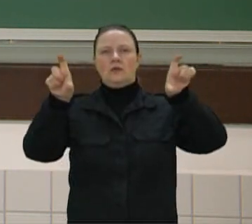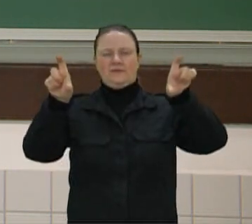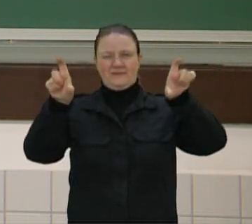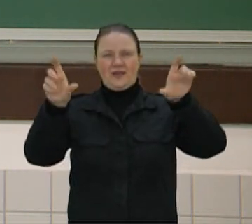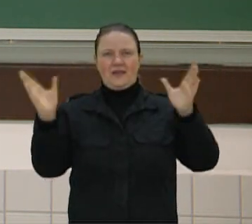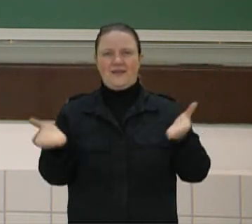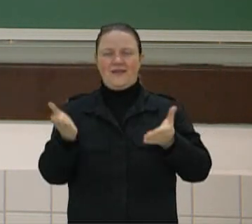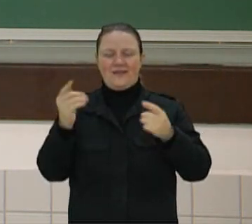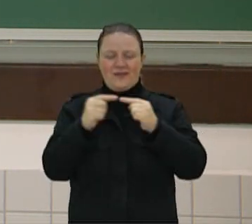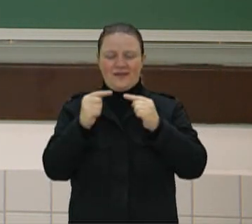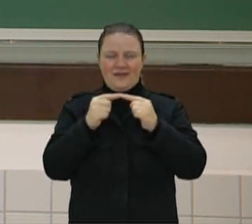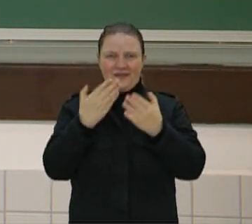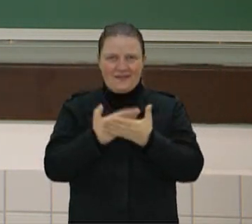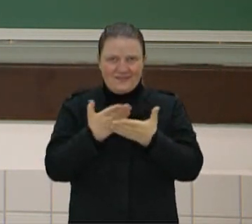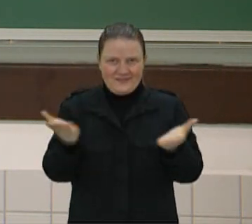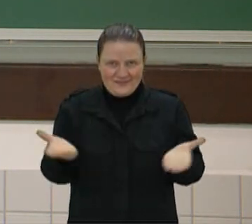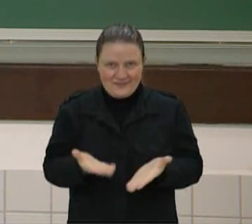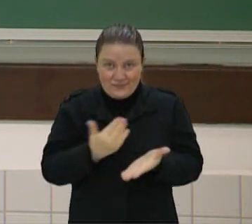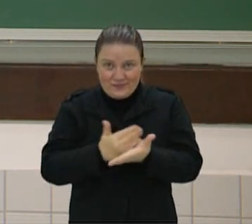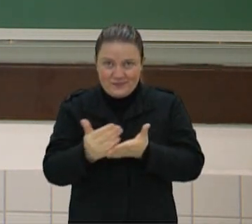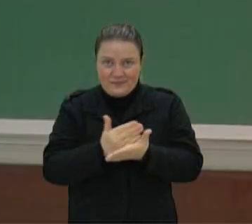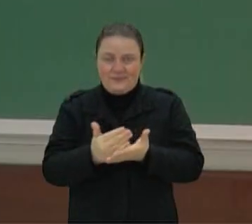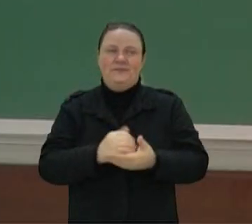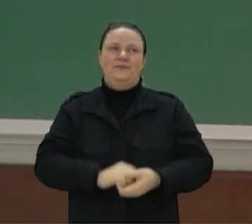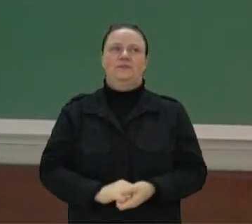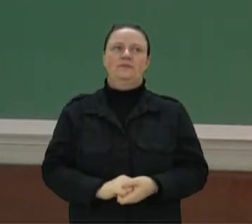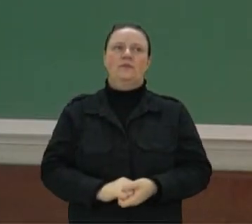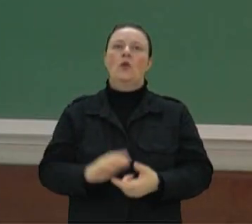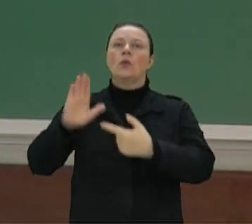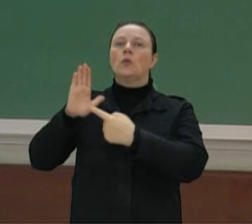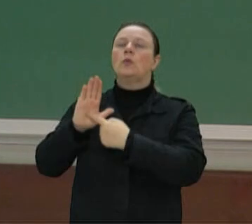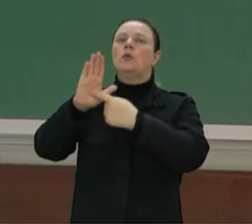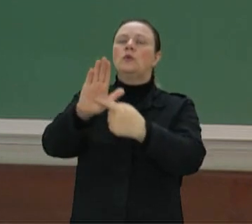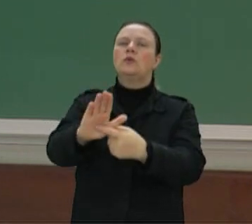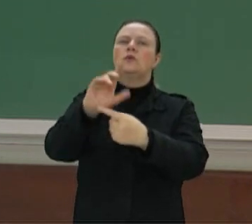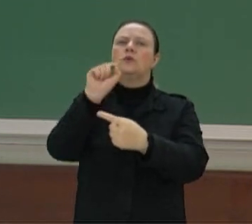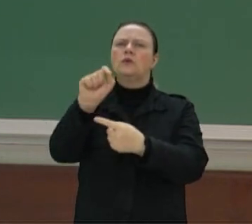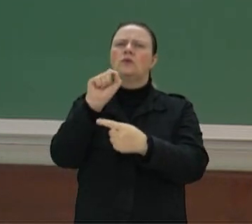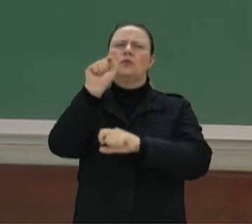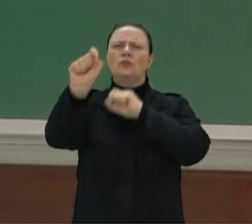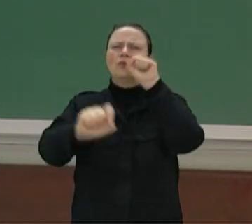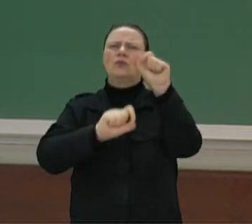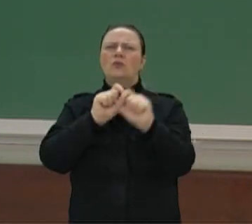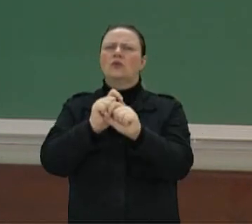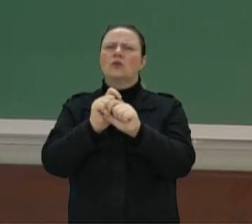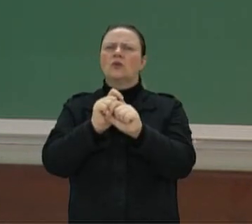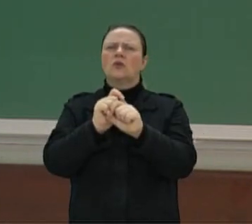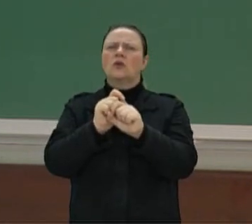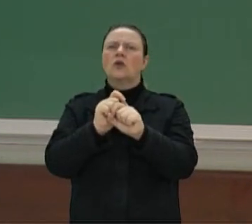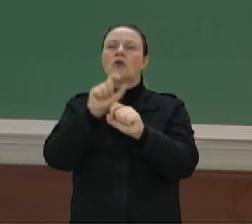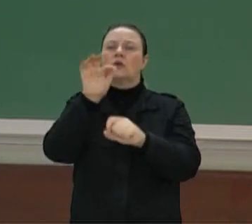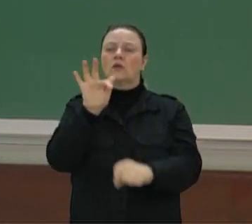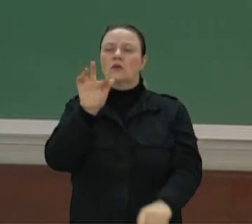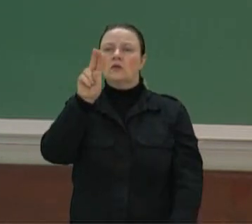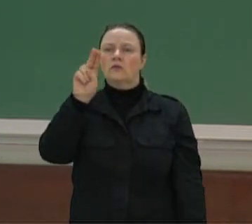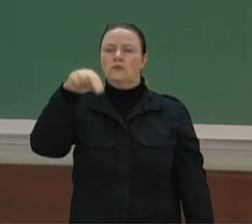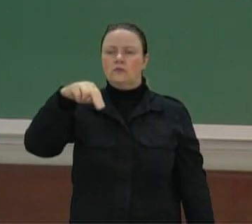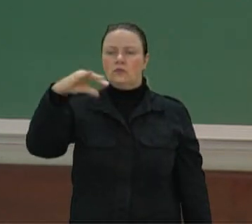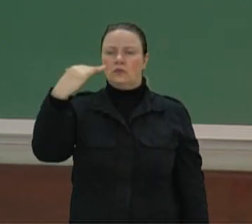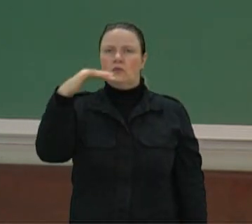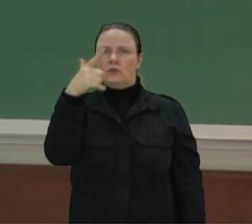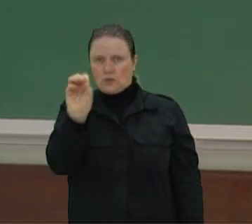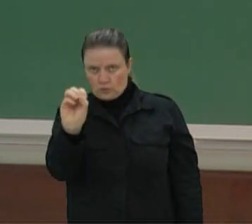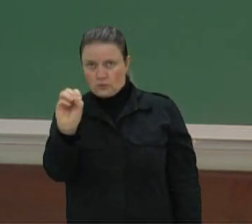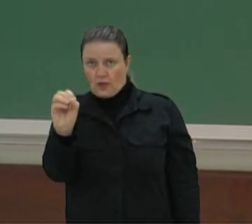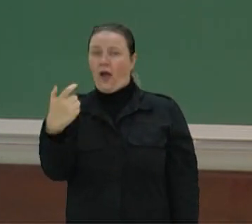de hoje. Vamos nessa? Começar? Então, vamos começar mostrando para vocês o que é uma função afim, né? Ah, eu estou afim